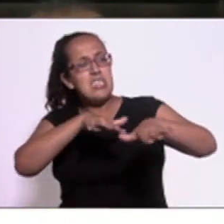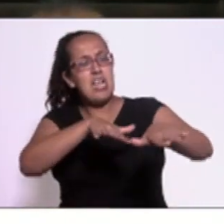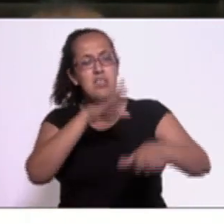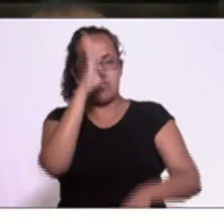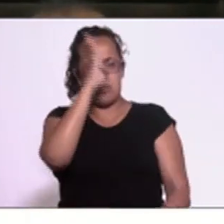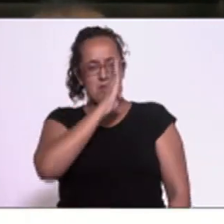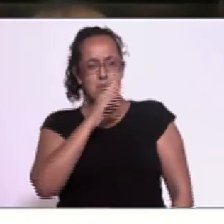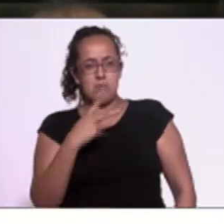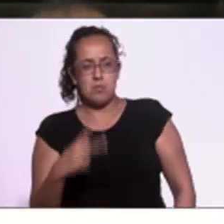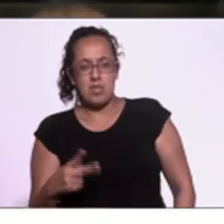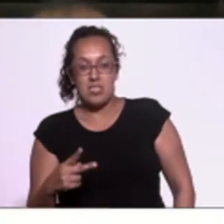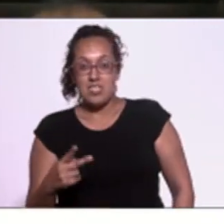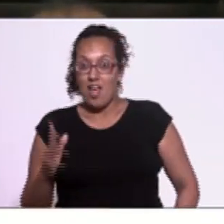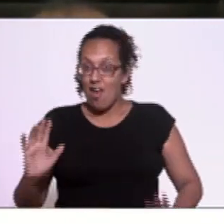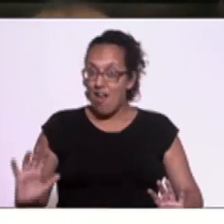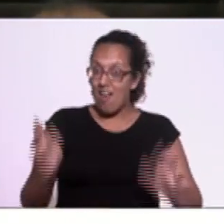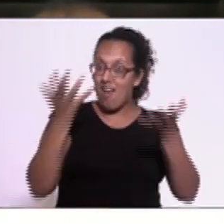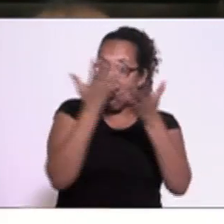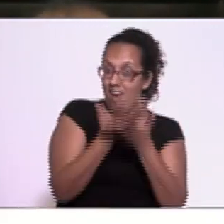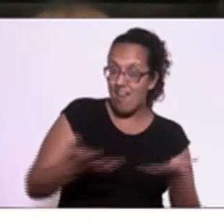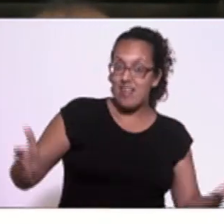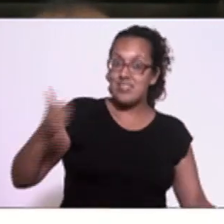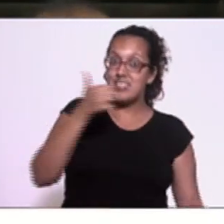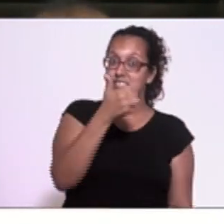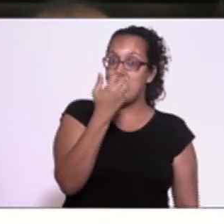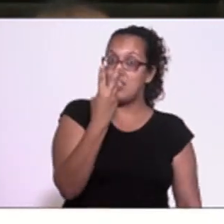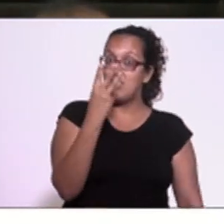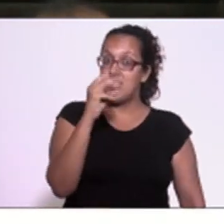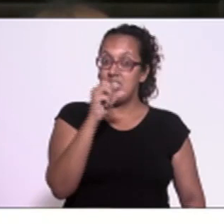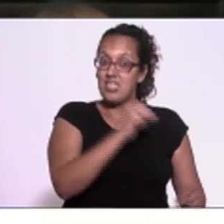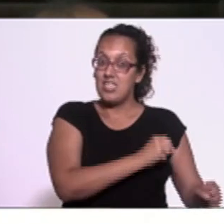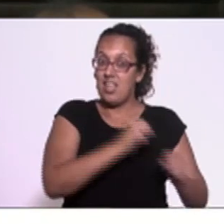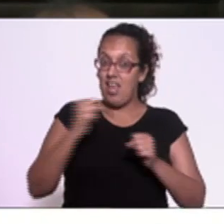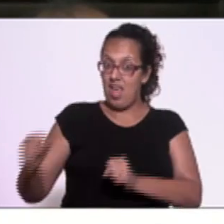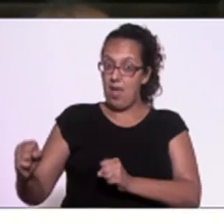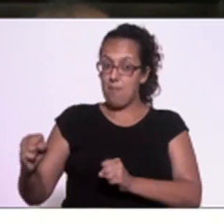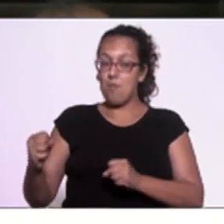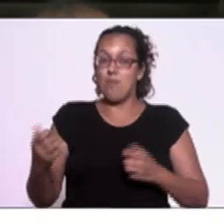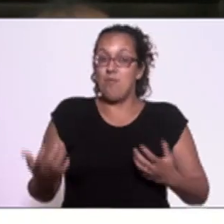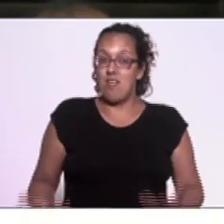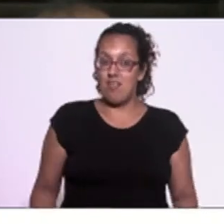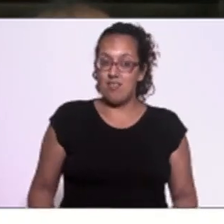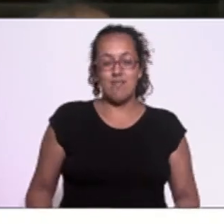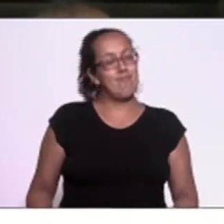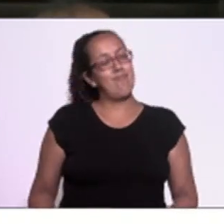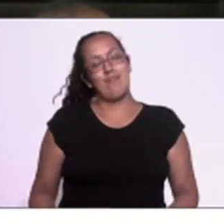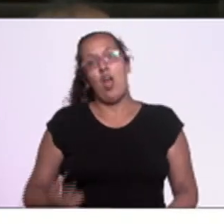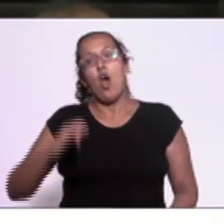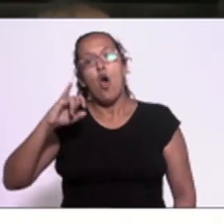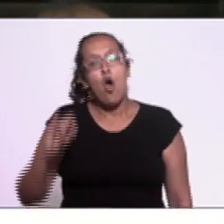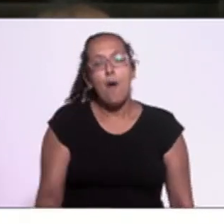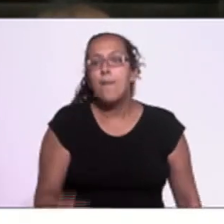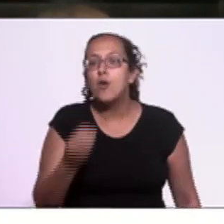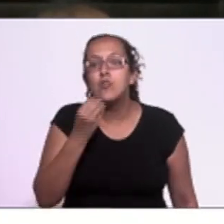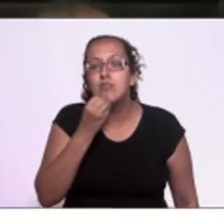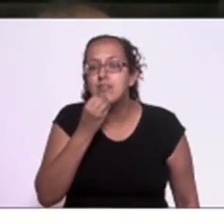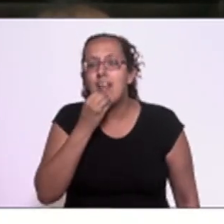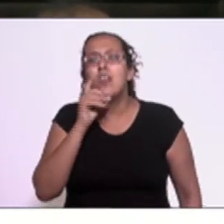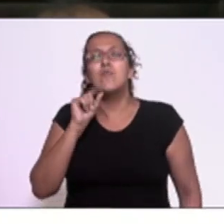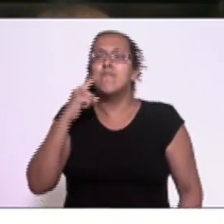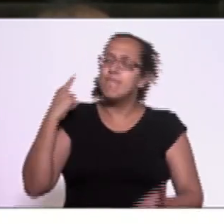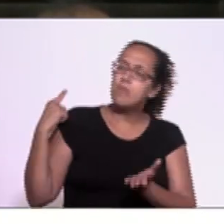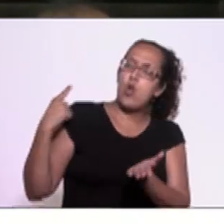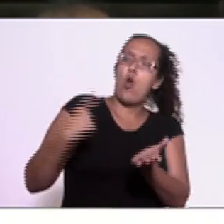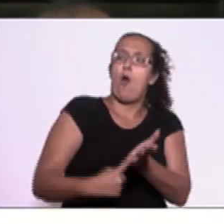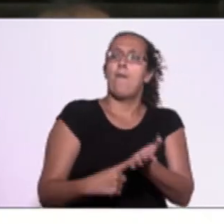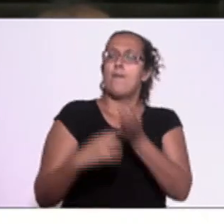comemorações dos 130 anos da República será uma feliz oportunidade de externar o